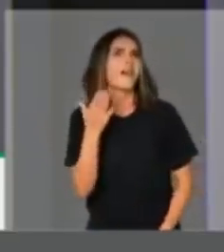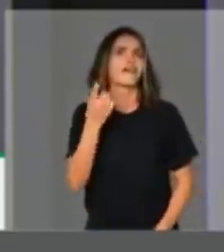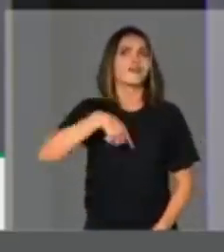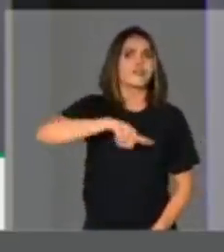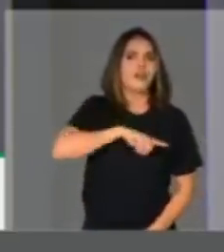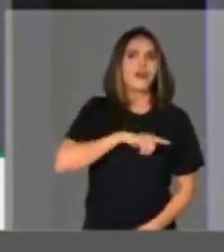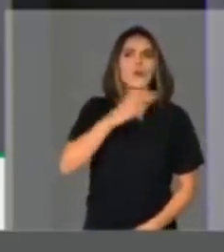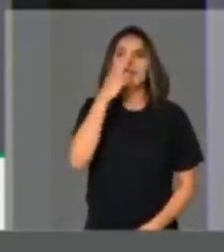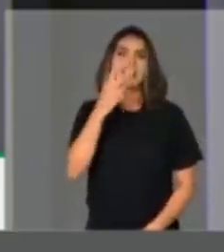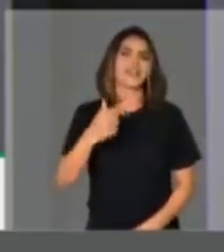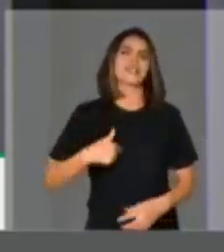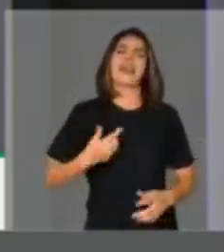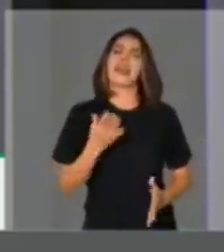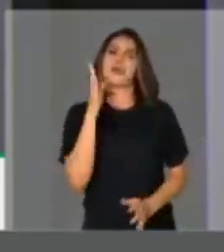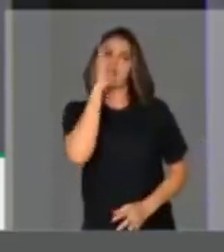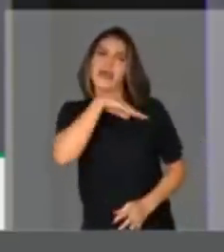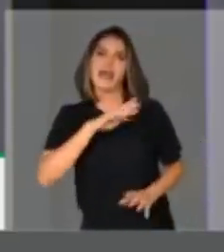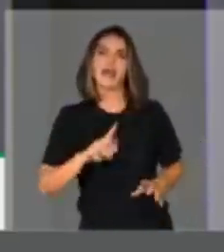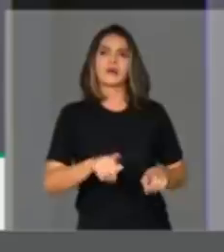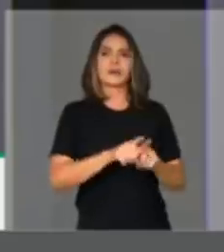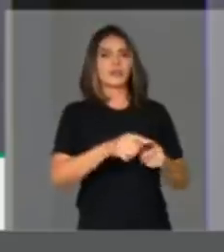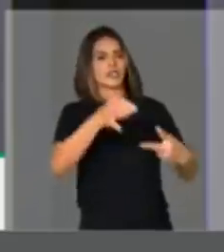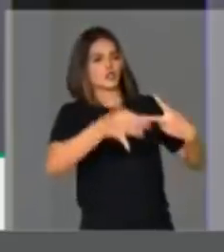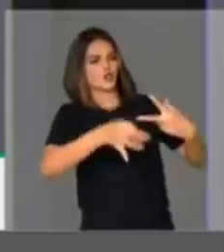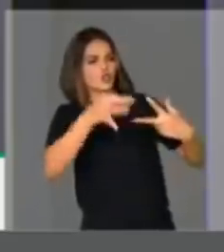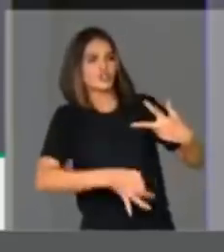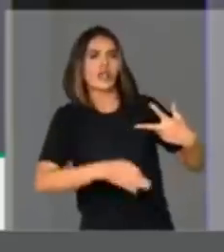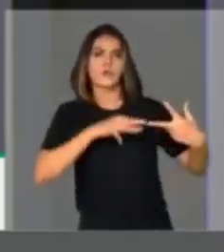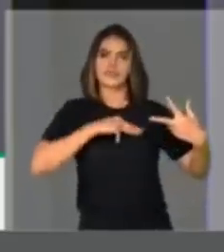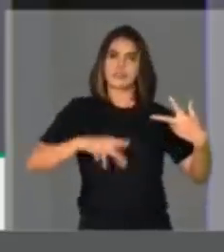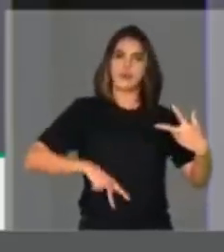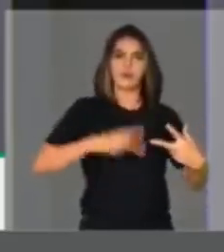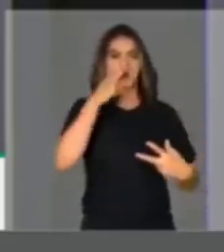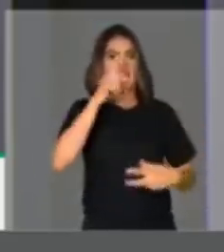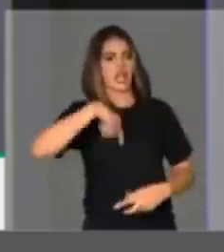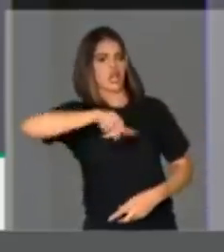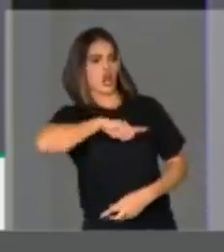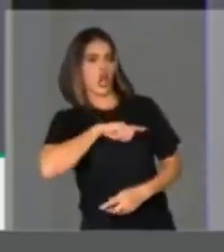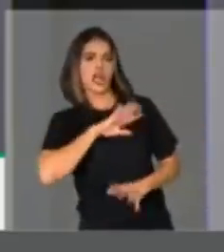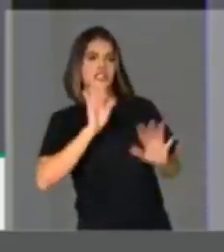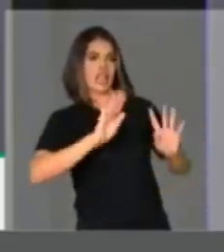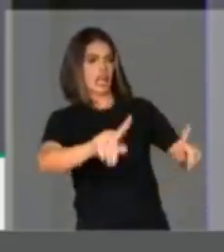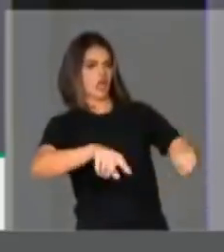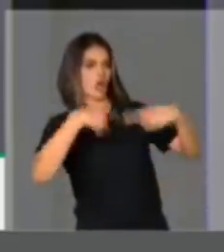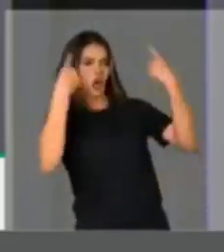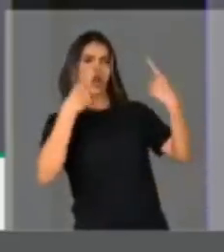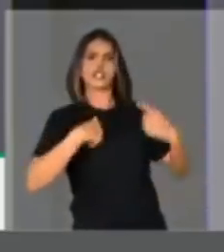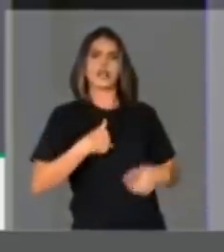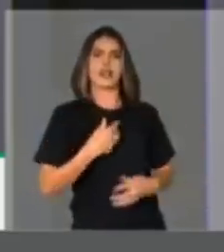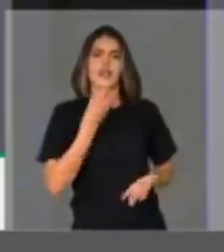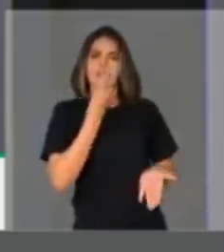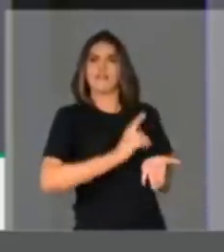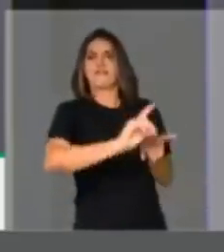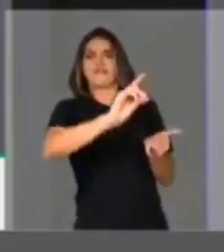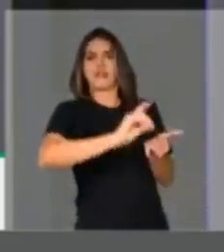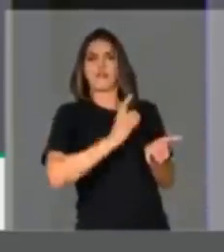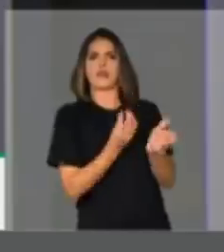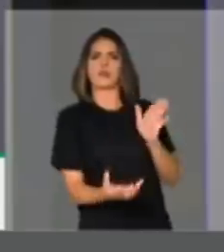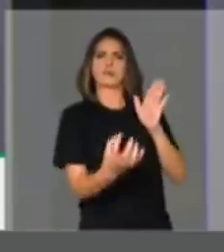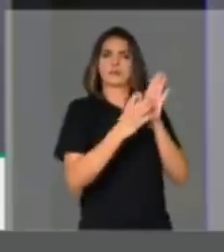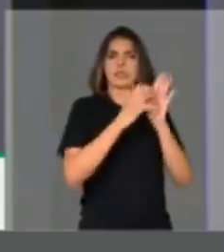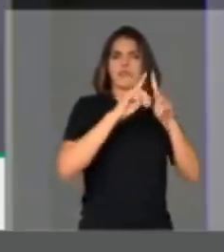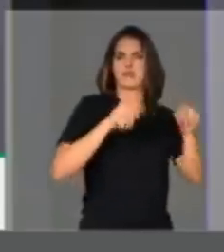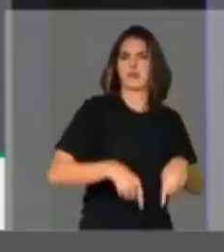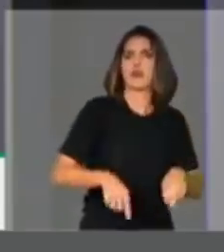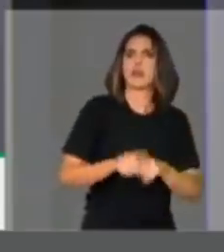e parecer vilão para o Ministério Público, para o Judiciário, para as corporações públicas, parecer os inimigos dos servidores ou parecer